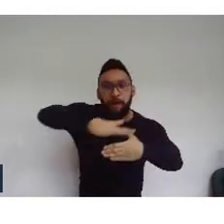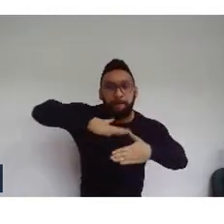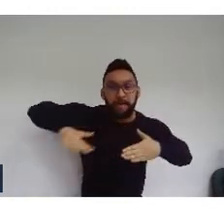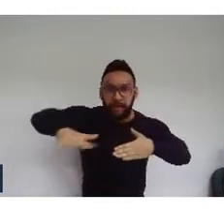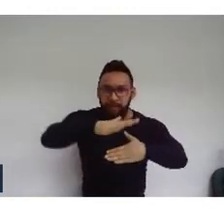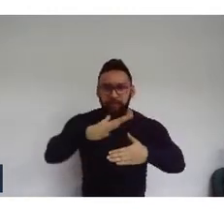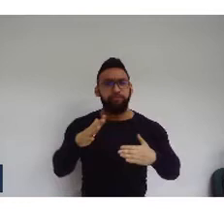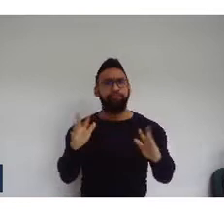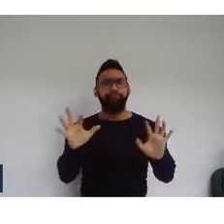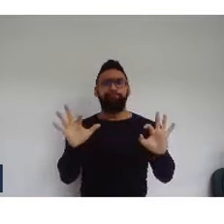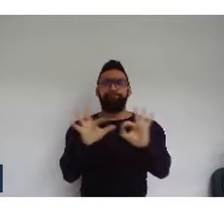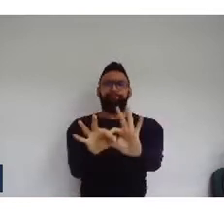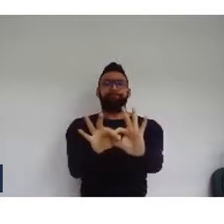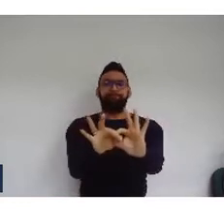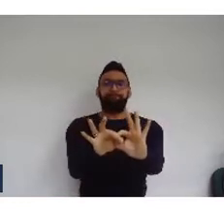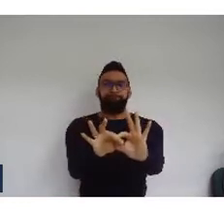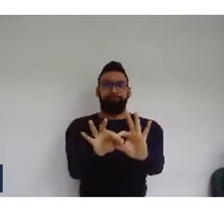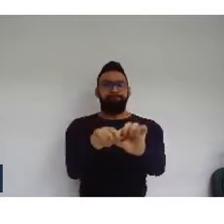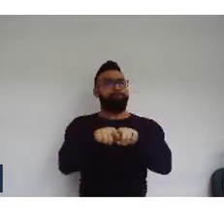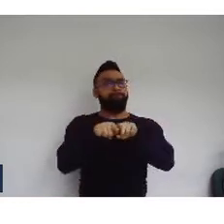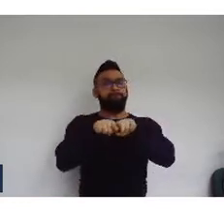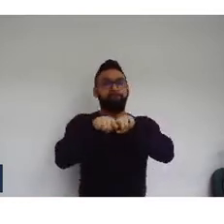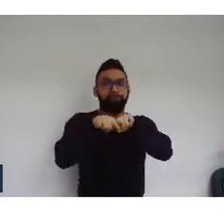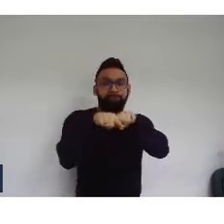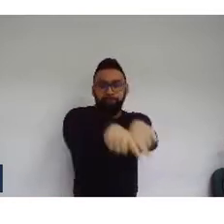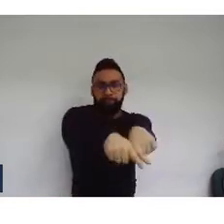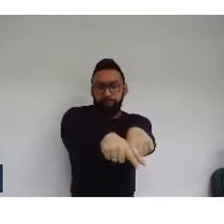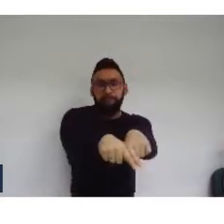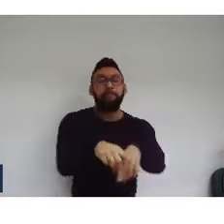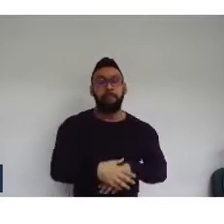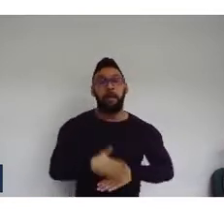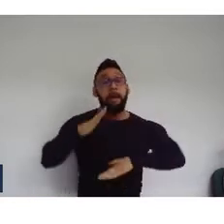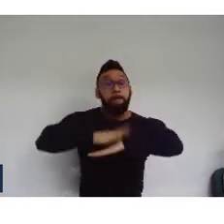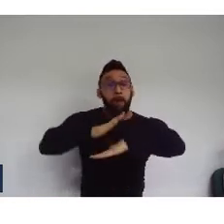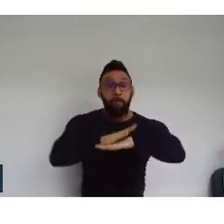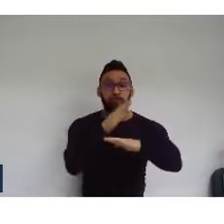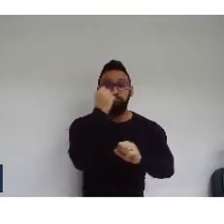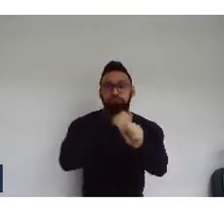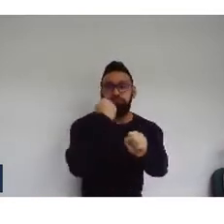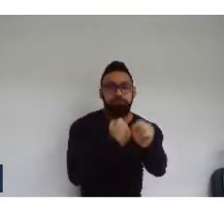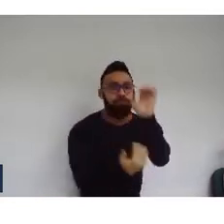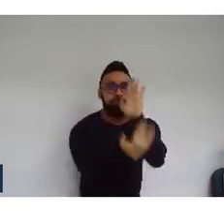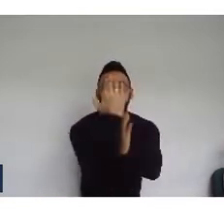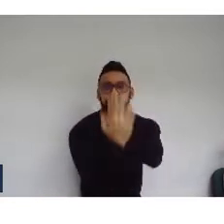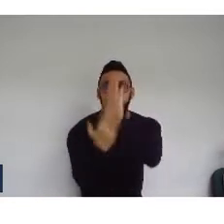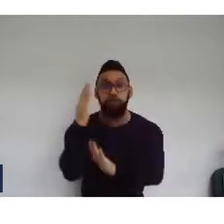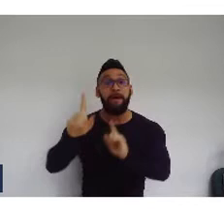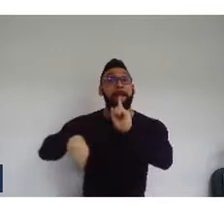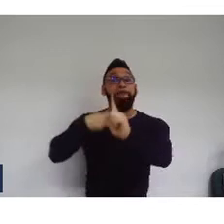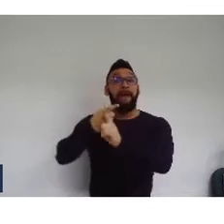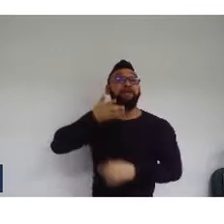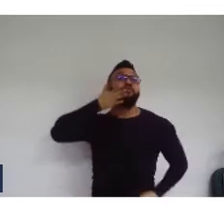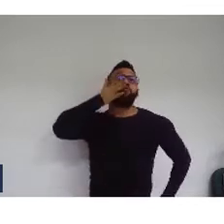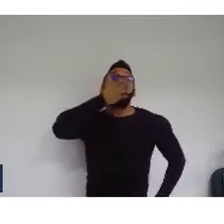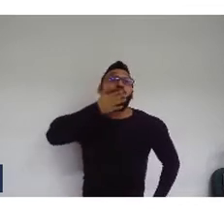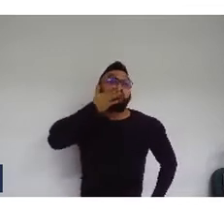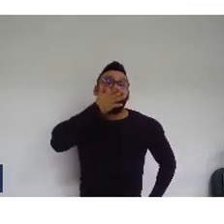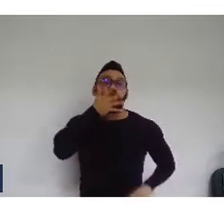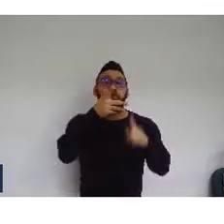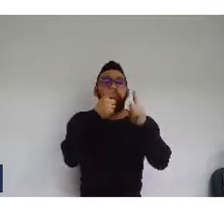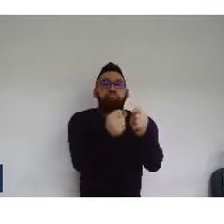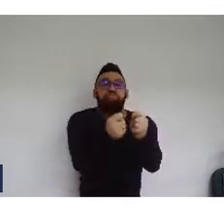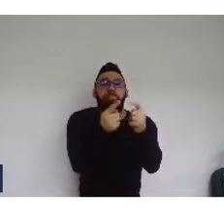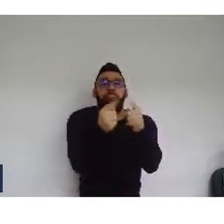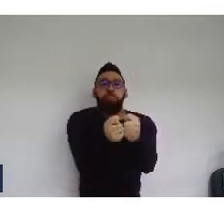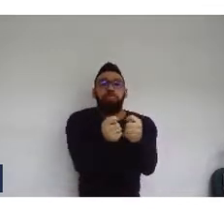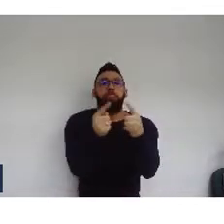Uma relação em tensão contínua com o desenvolvimento urbano e os discursos de controle. É o Gandhi